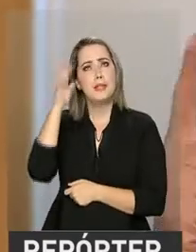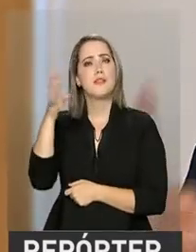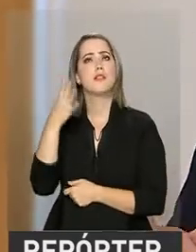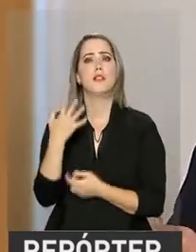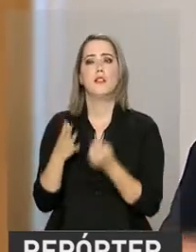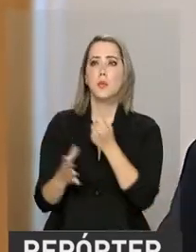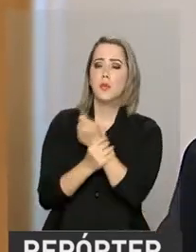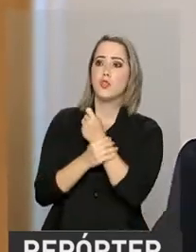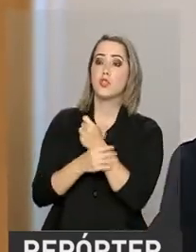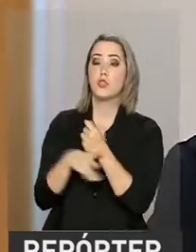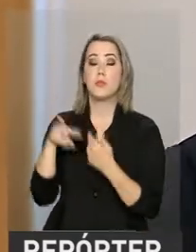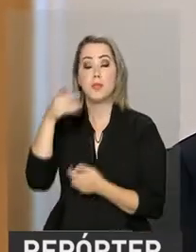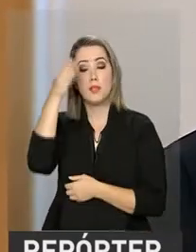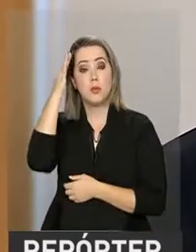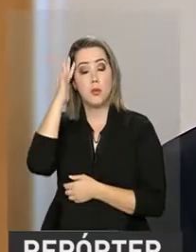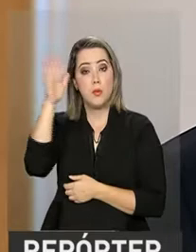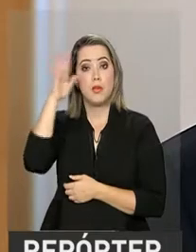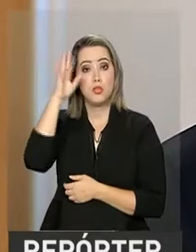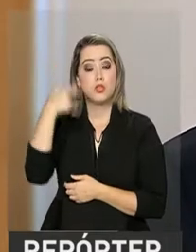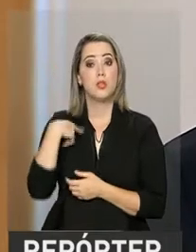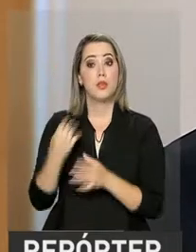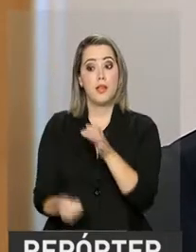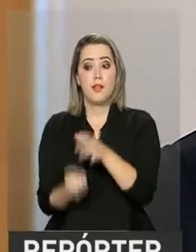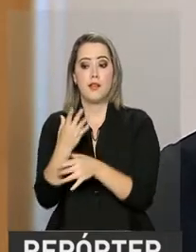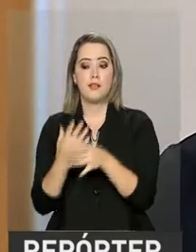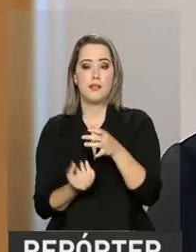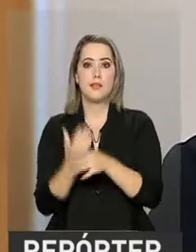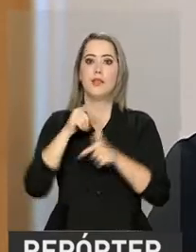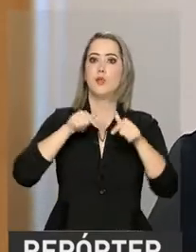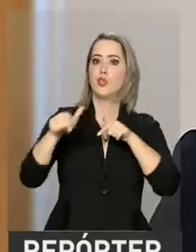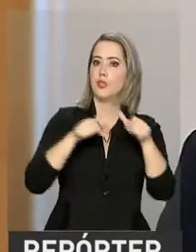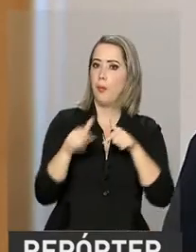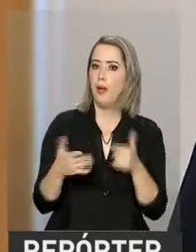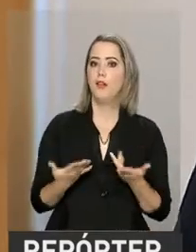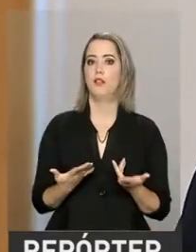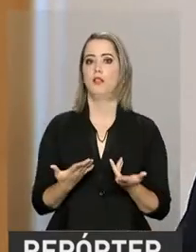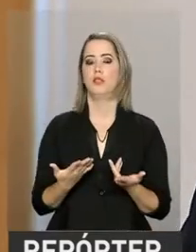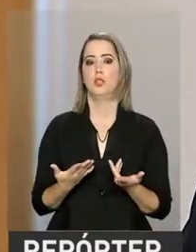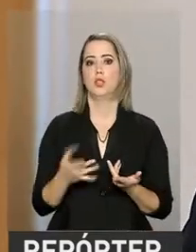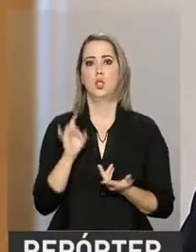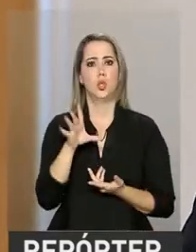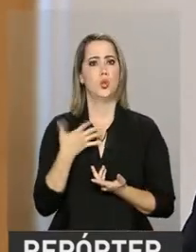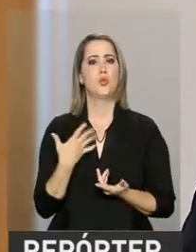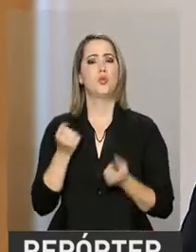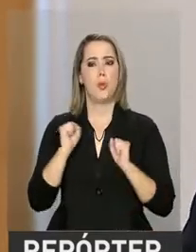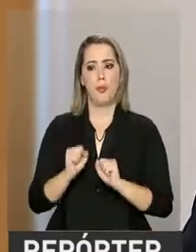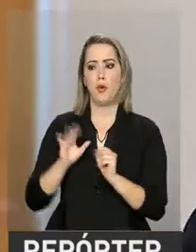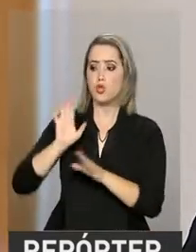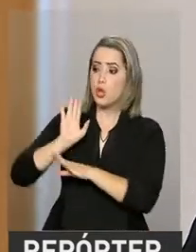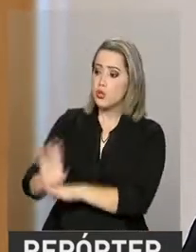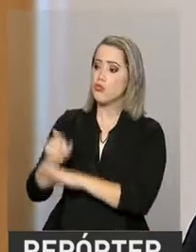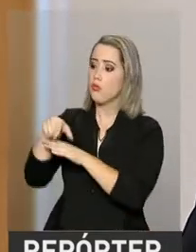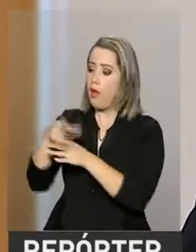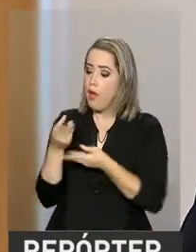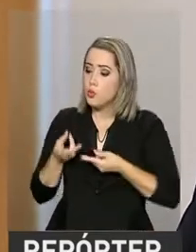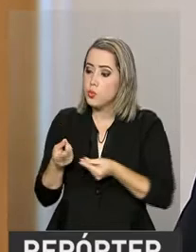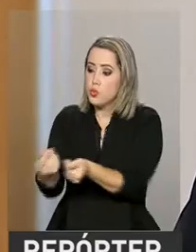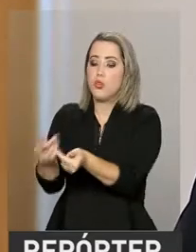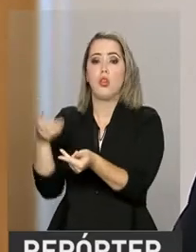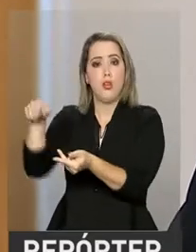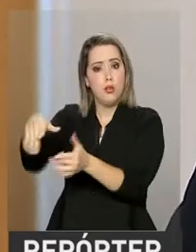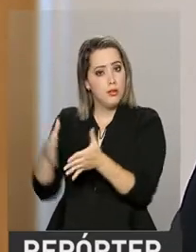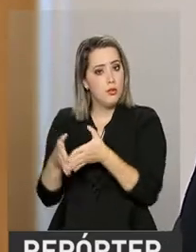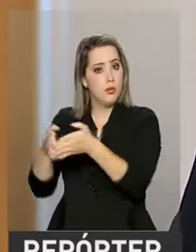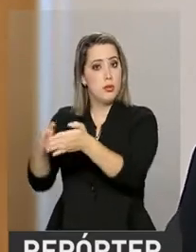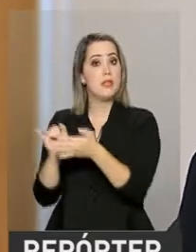força do capital geradora do trabalho porque só tem sentido de incentivar os investimentos portanto capital